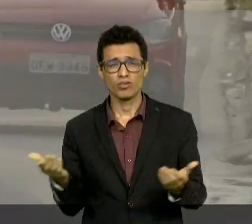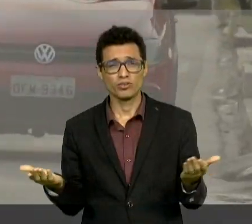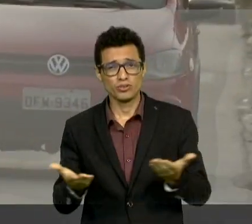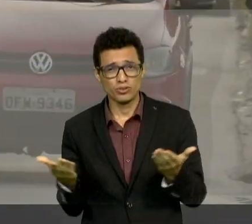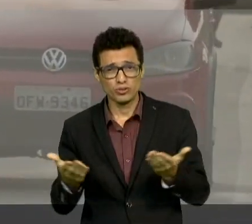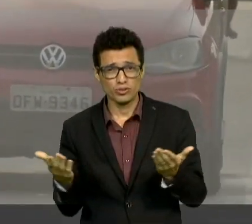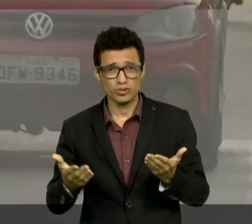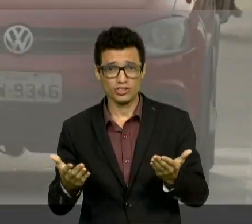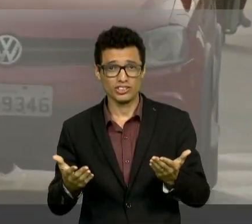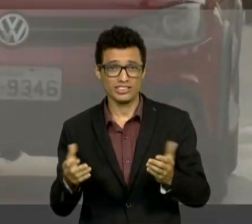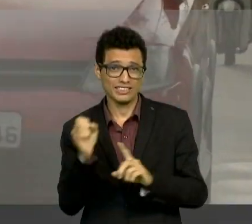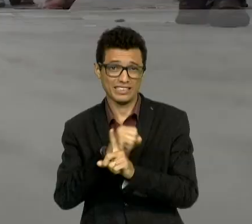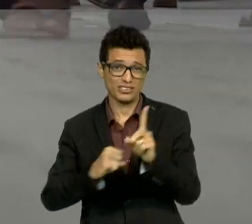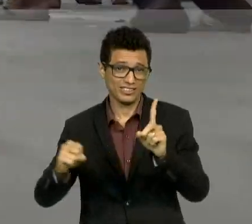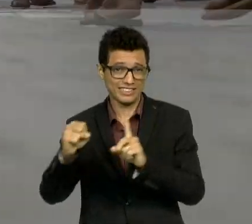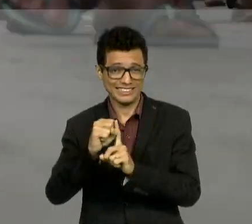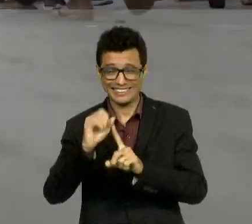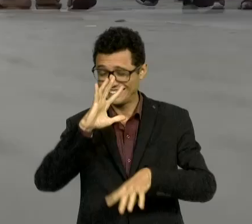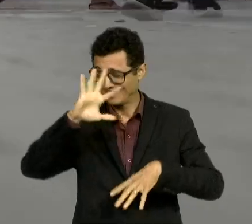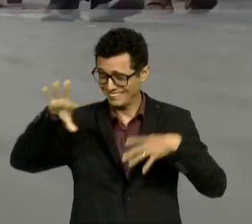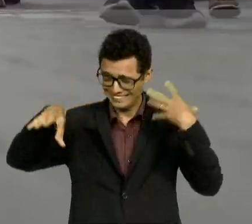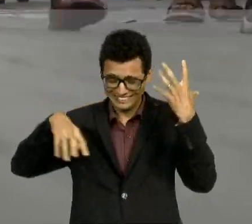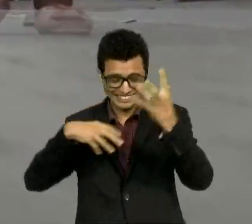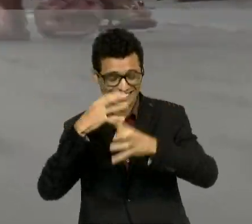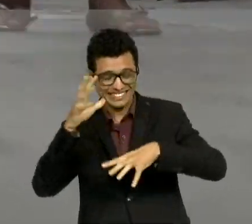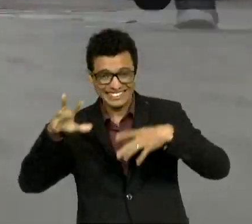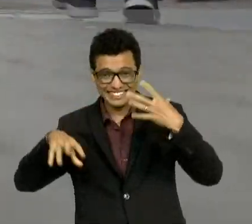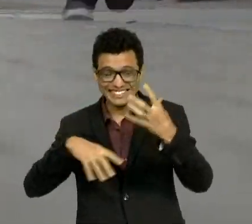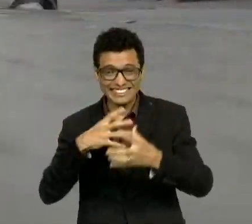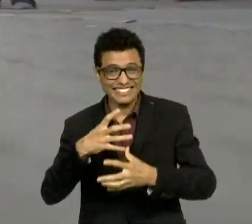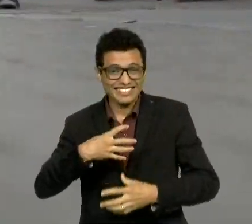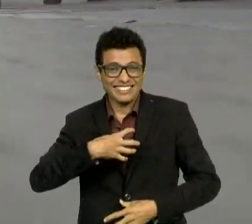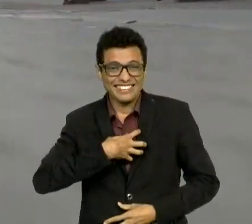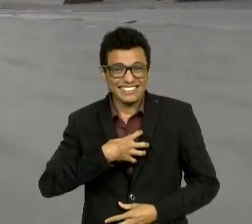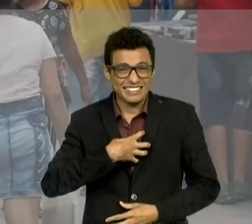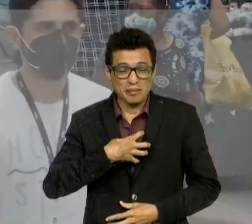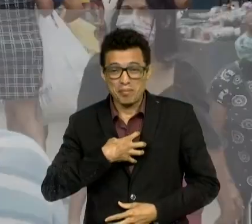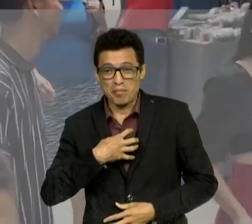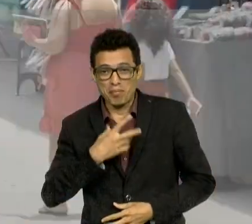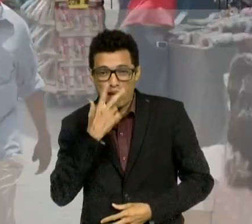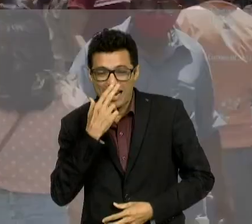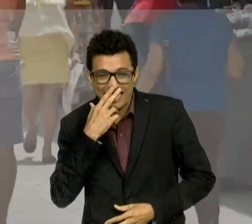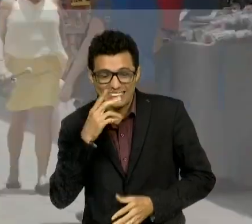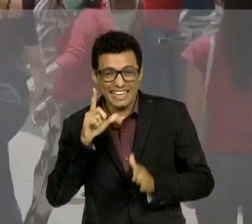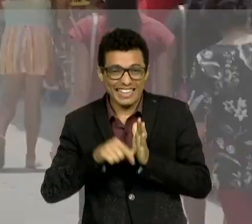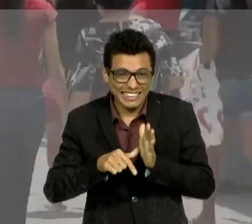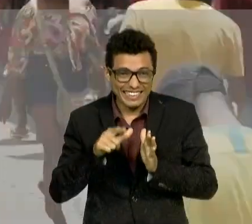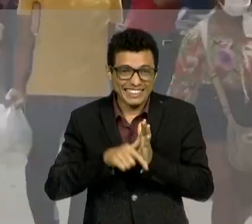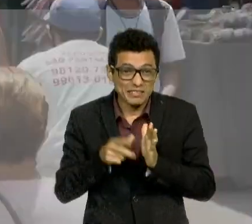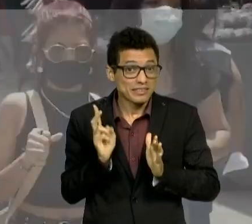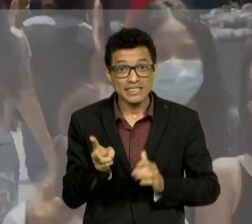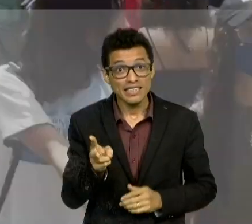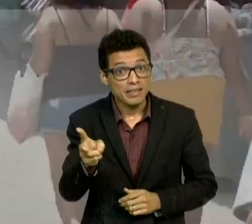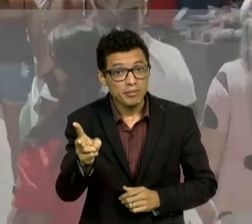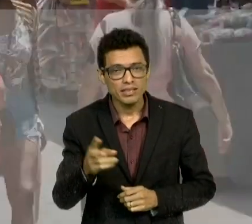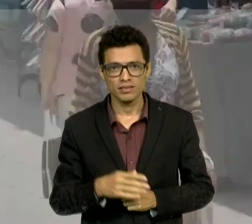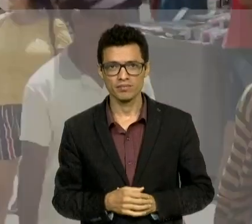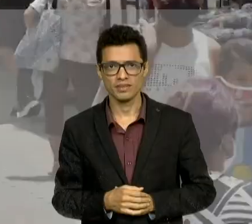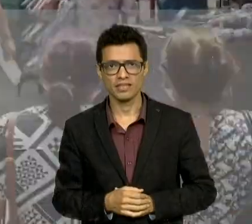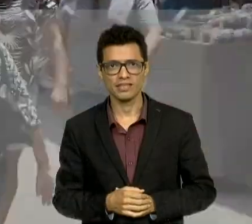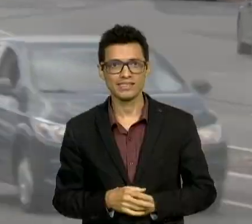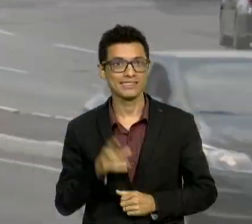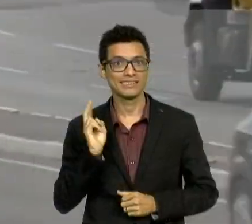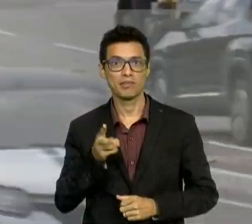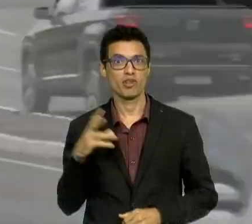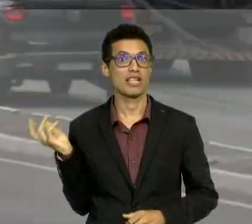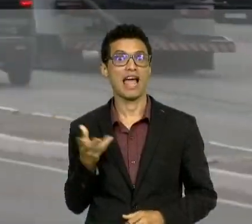um verdadeiro caos. A sensação é de que estamos sempre atrasados. Por isso, estamos constantemente